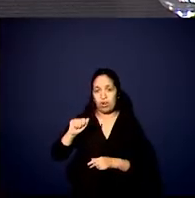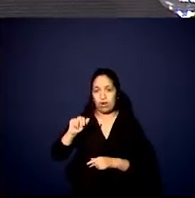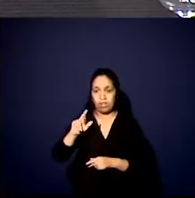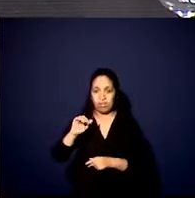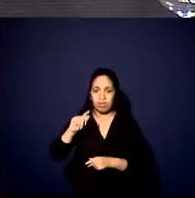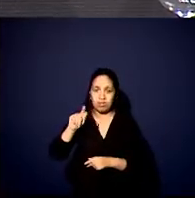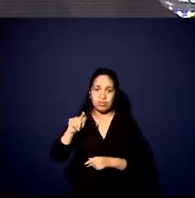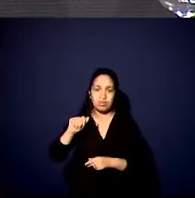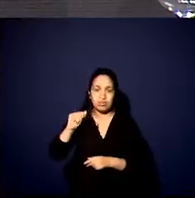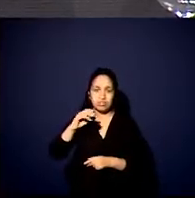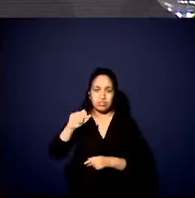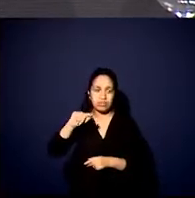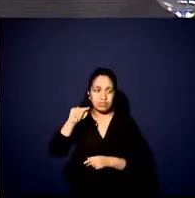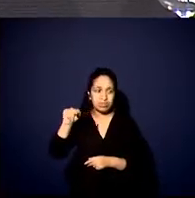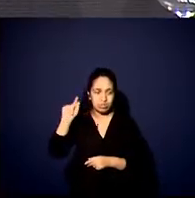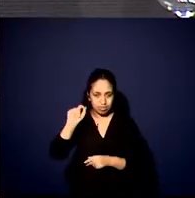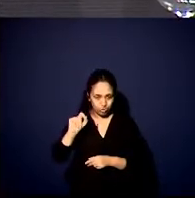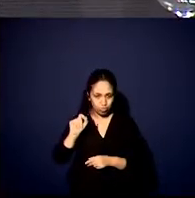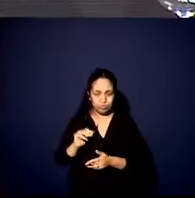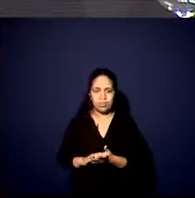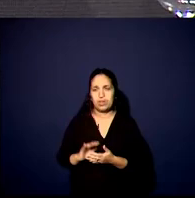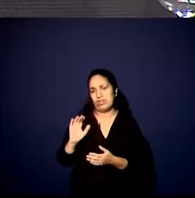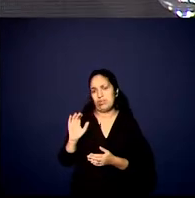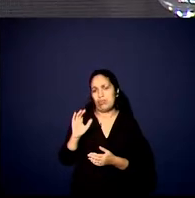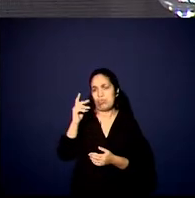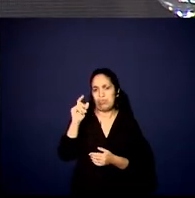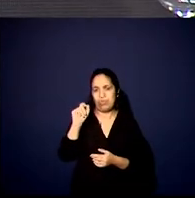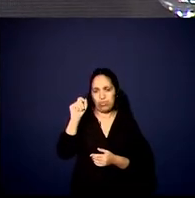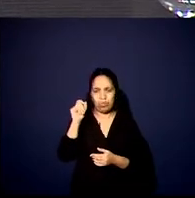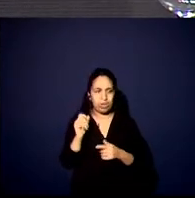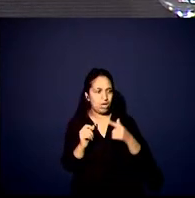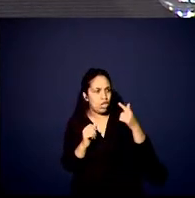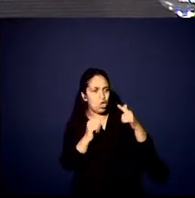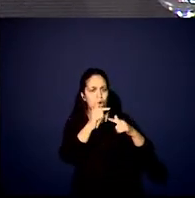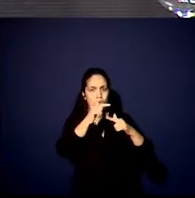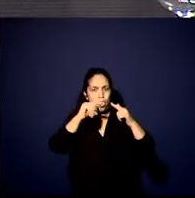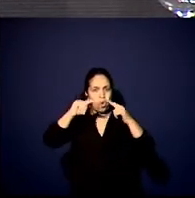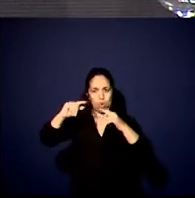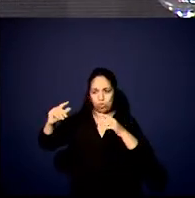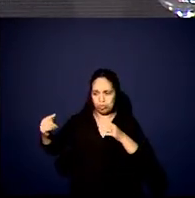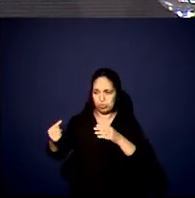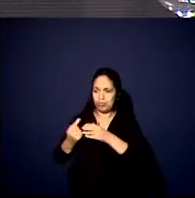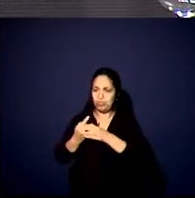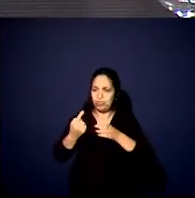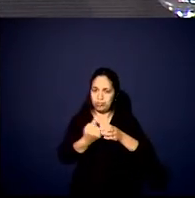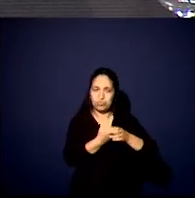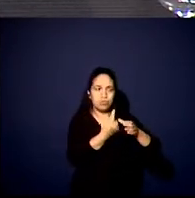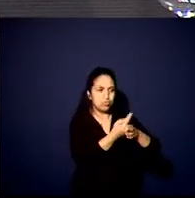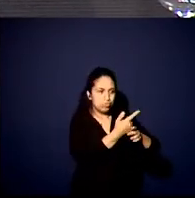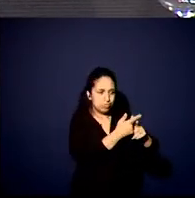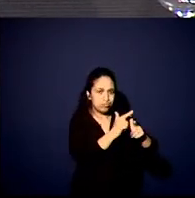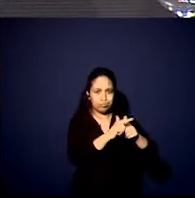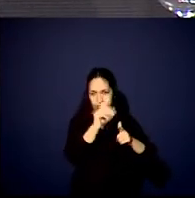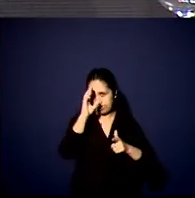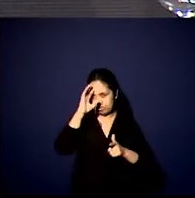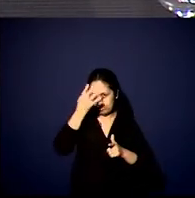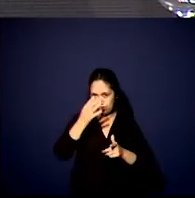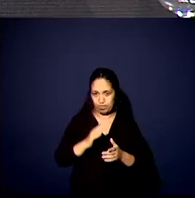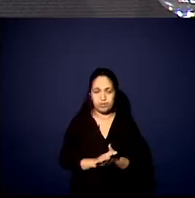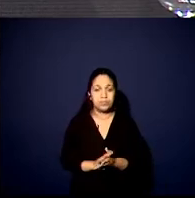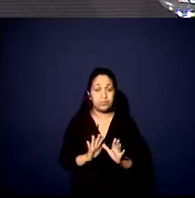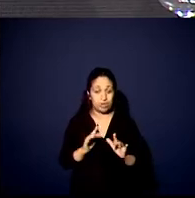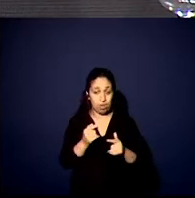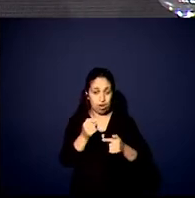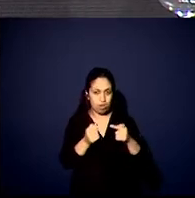esta dita polarização levou aqui outras agências se credenciassem a solução de conflitos quando a política